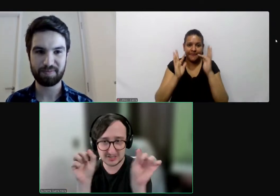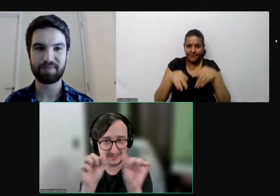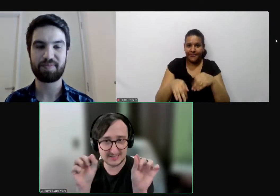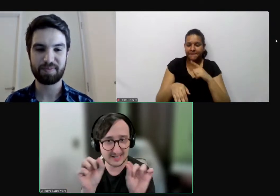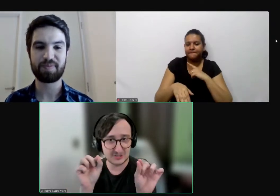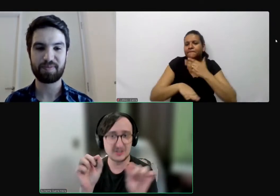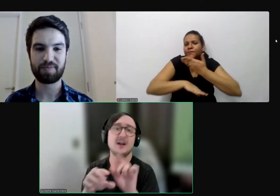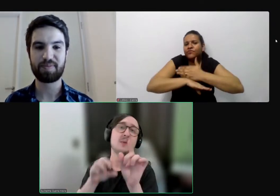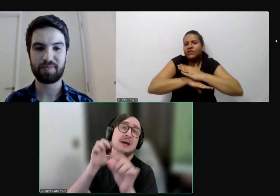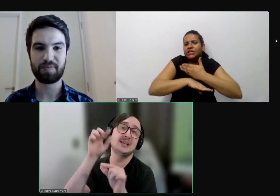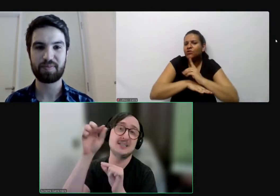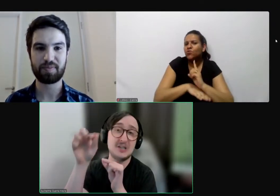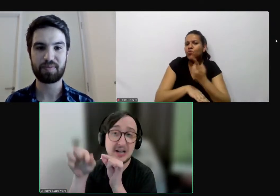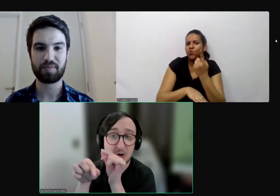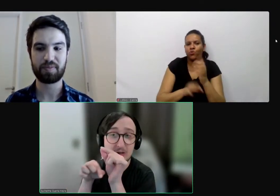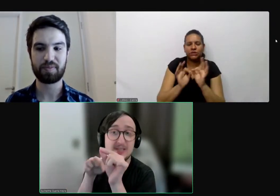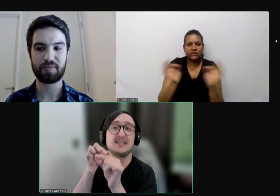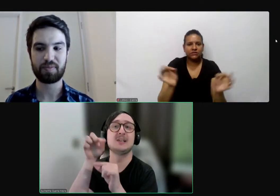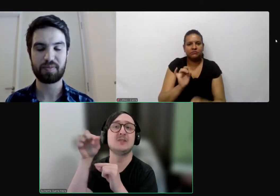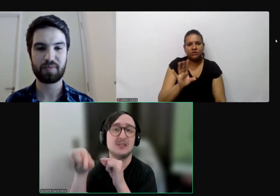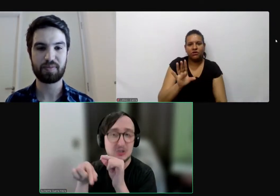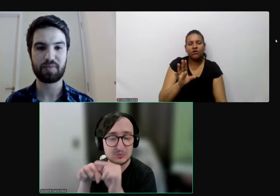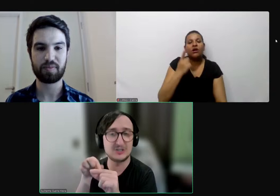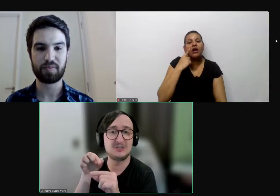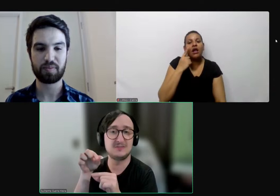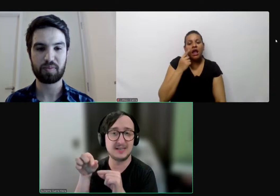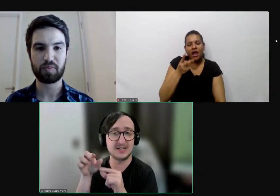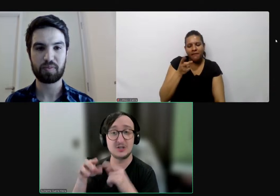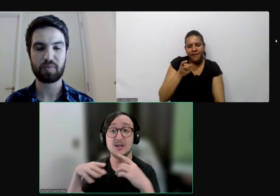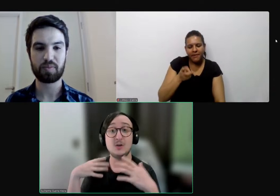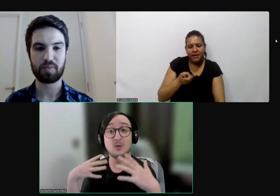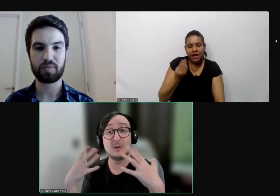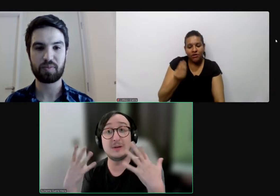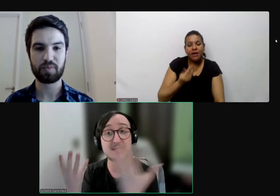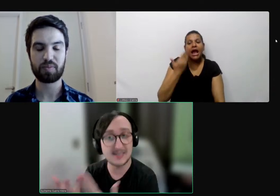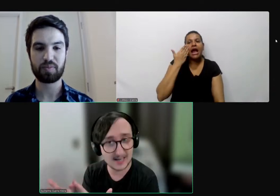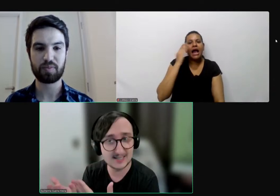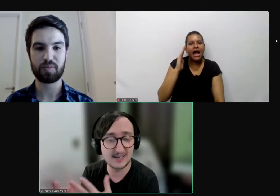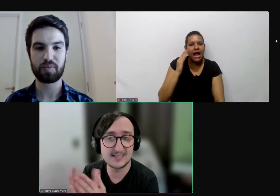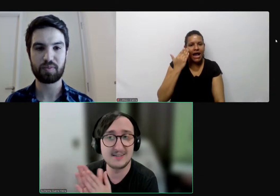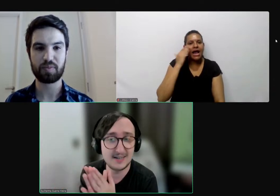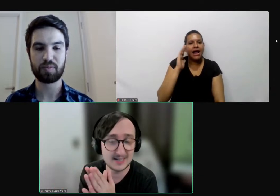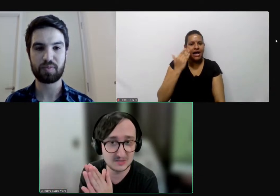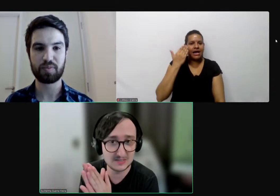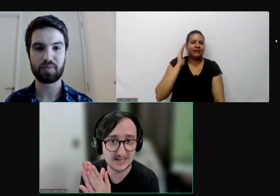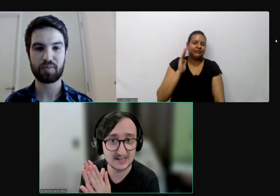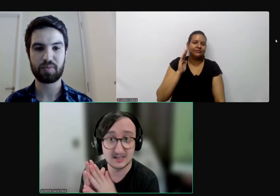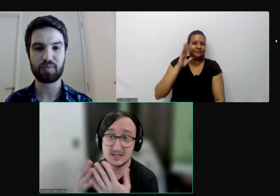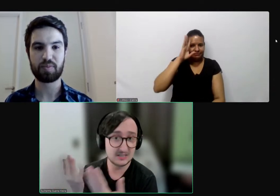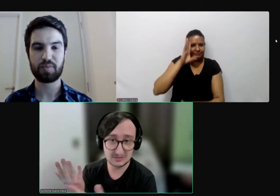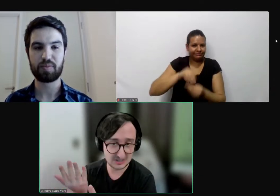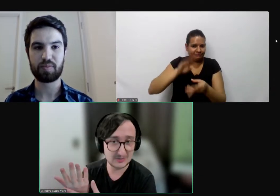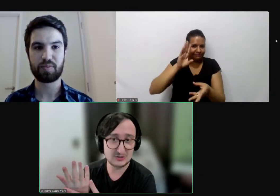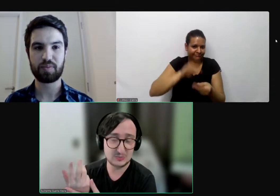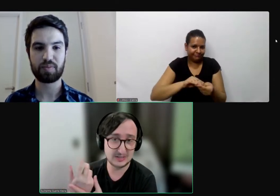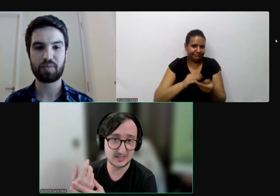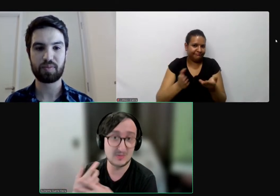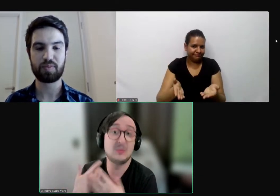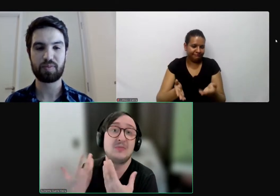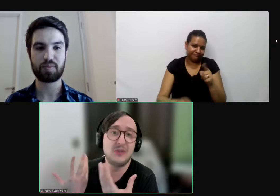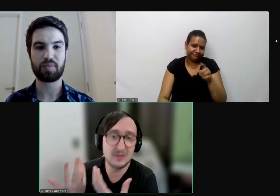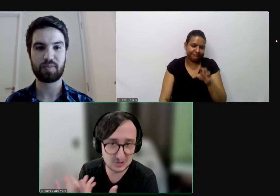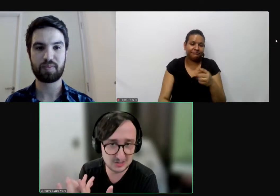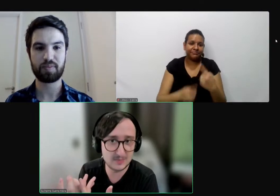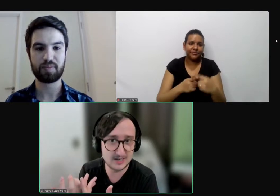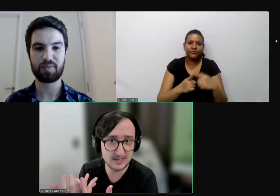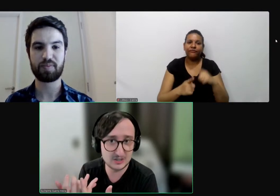única atividade, para eles irem reconhecendo esse tipo de atividade e quando aparecer essa avaliação externa, não ser uma surpresa, é uma